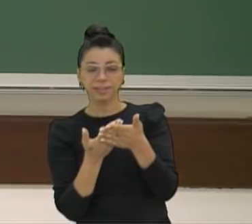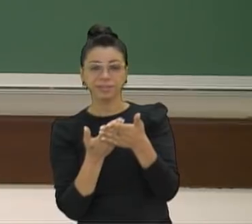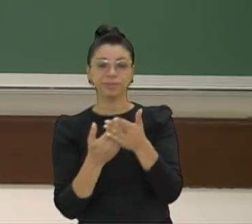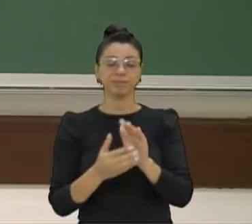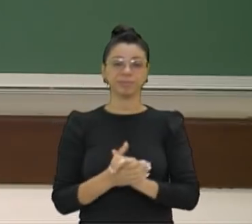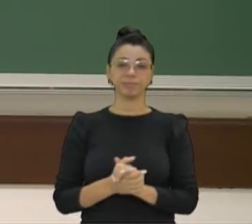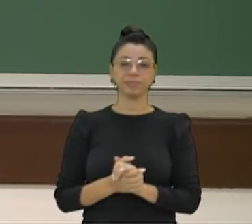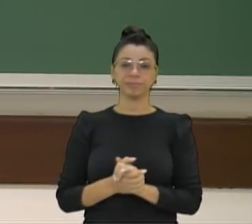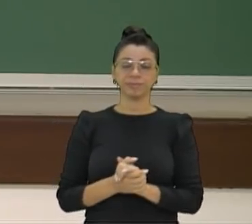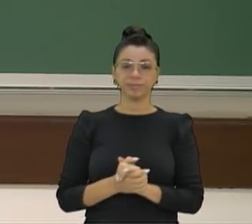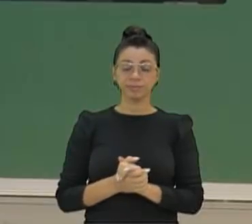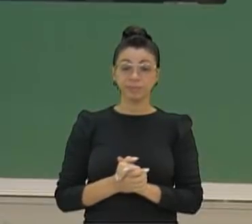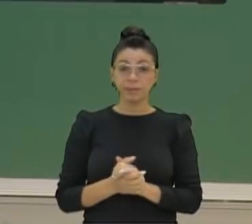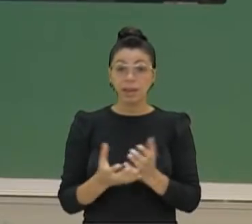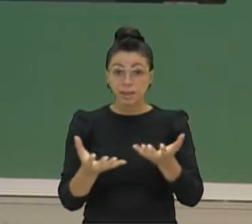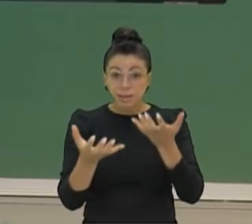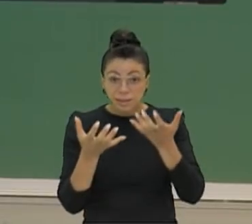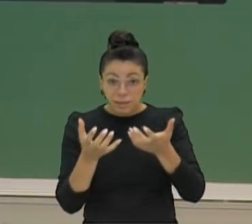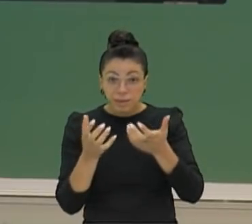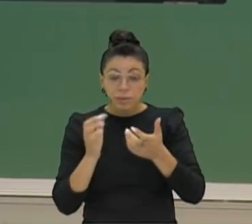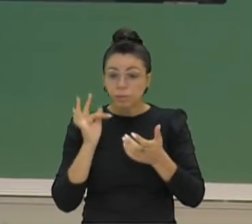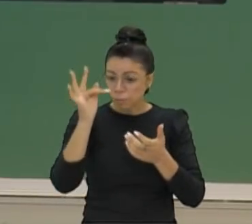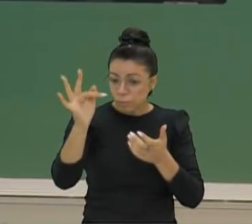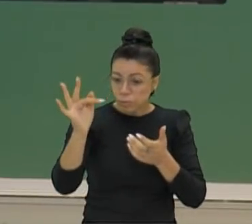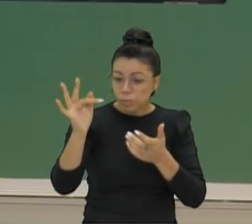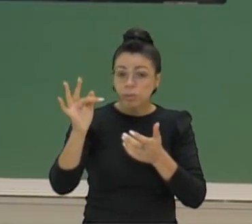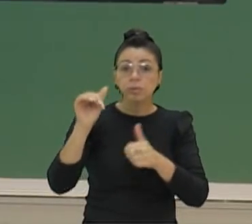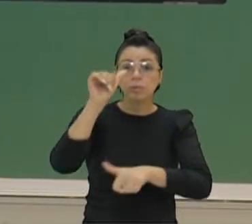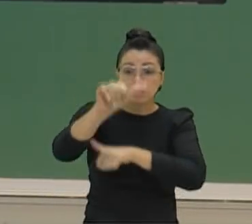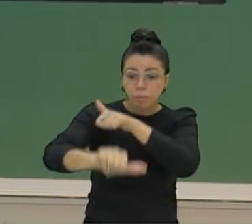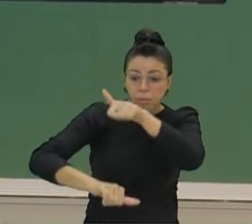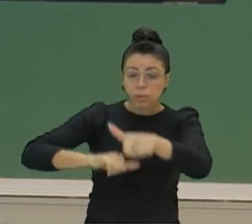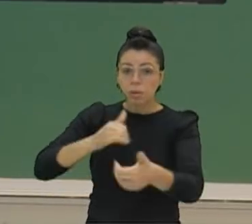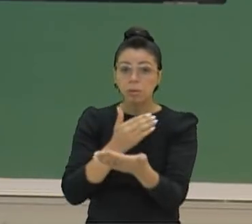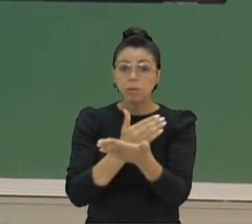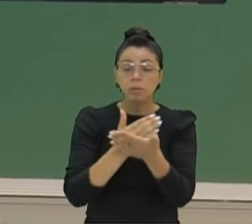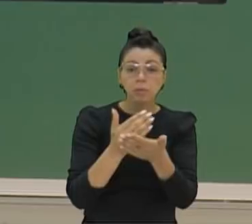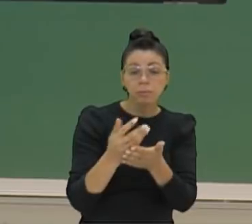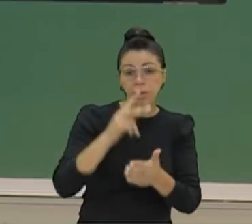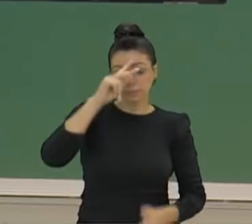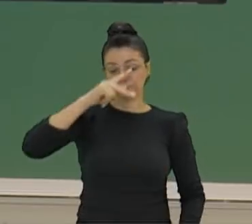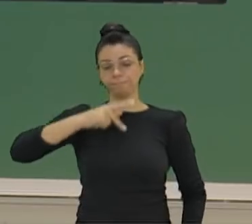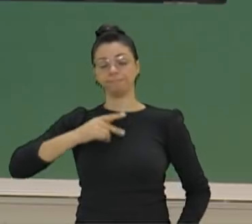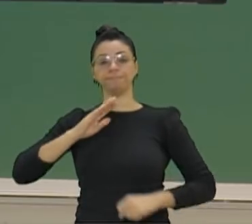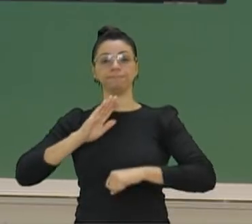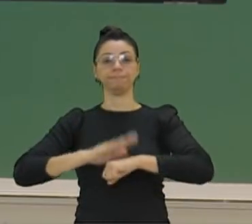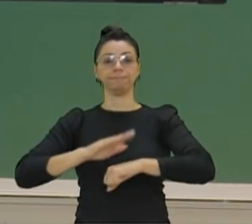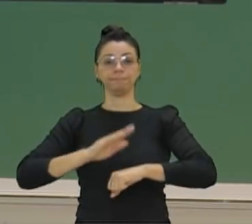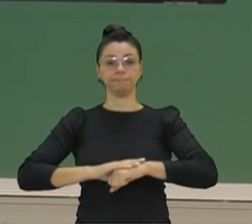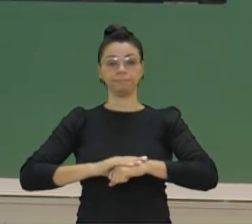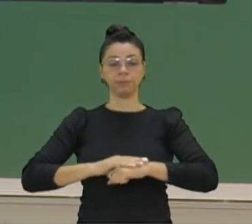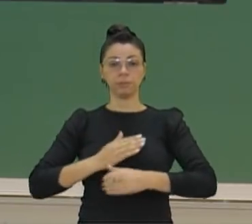só, seja a mudança que você quer ser no mundo, né? A mudança começa com cada um de nós.